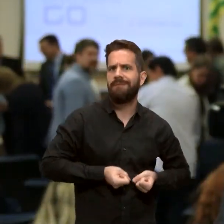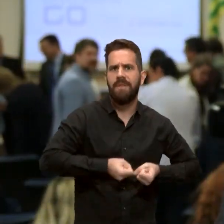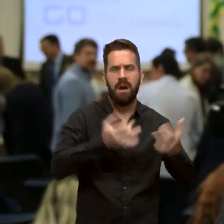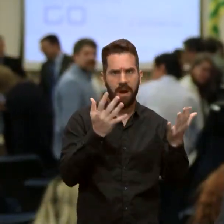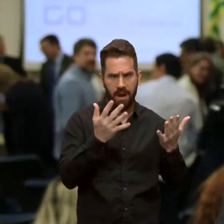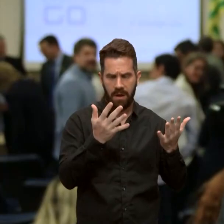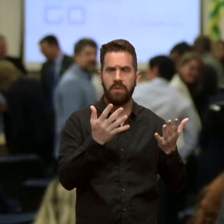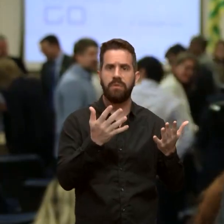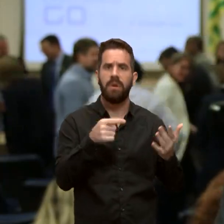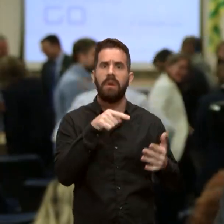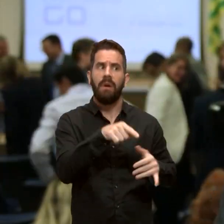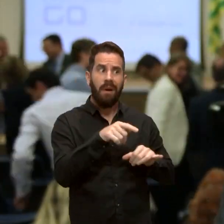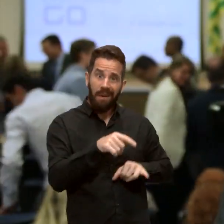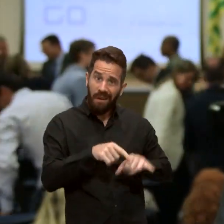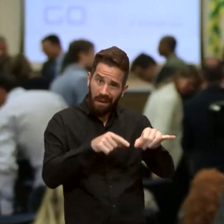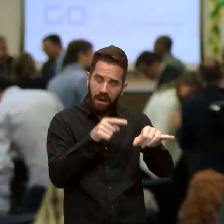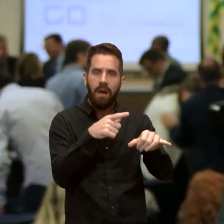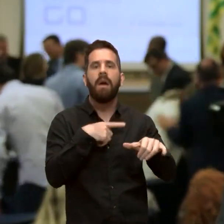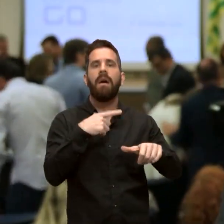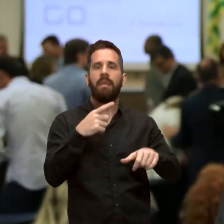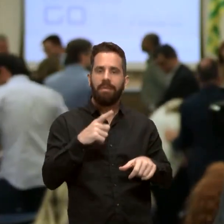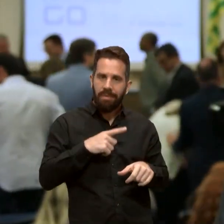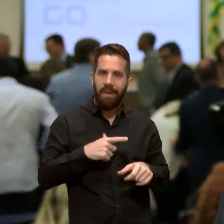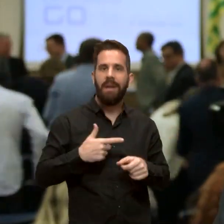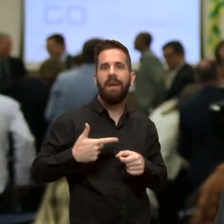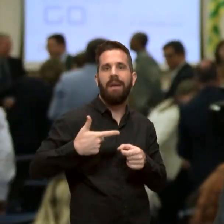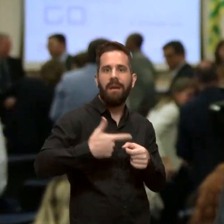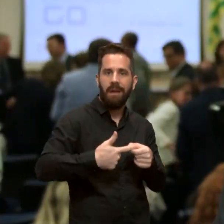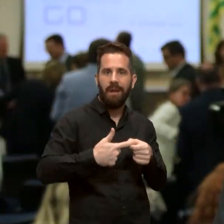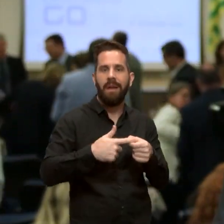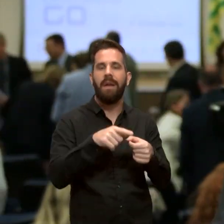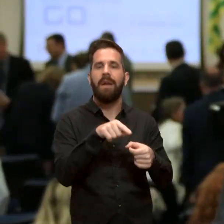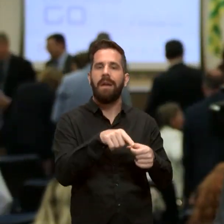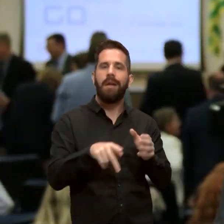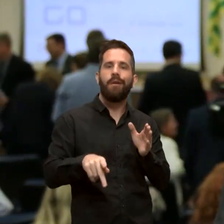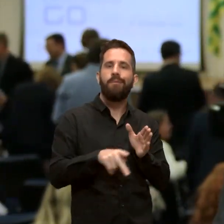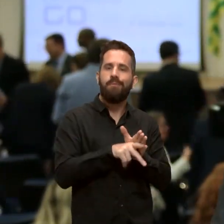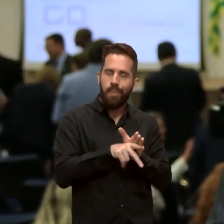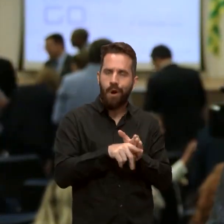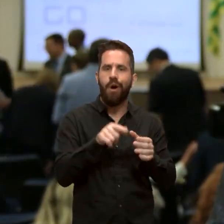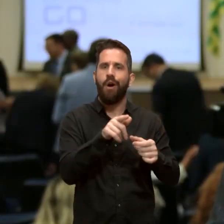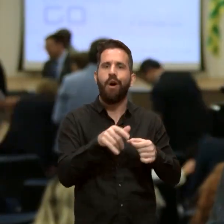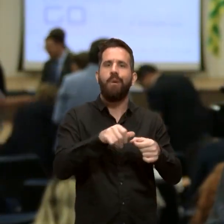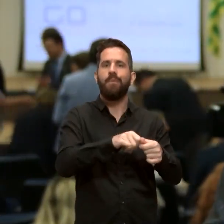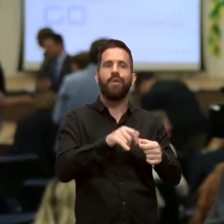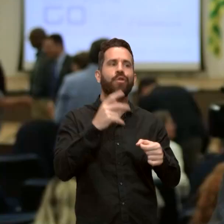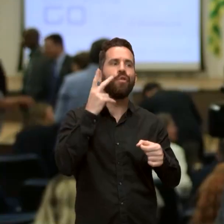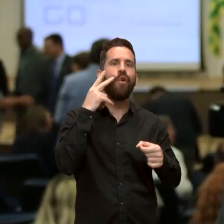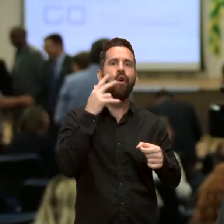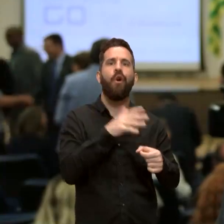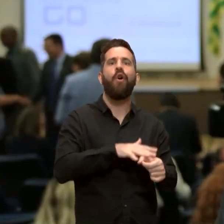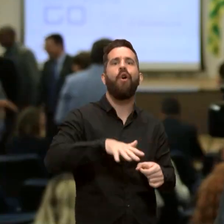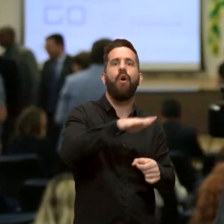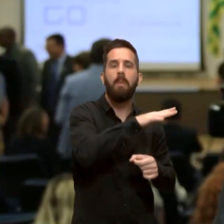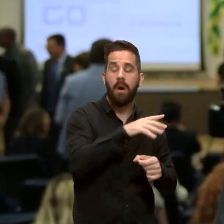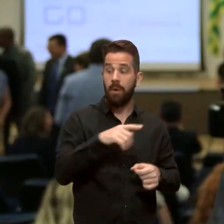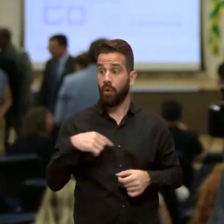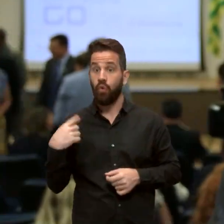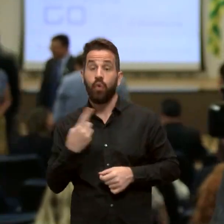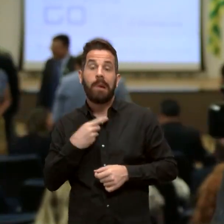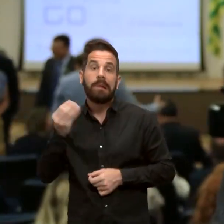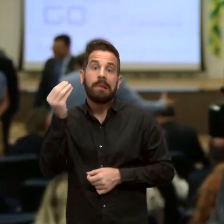todavia são com querosene normal, e se estamos capazes